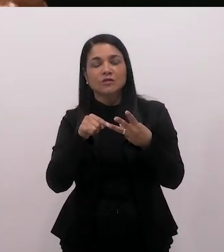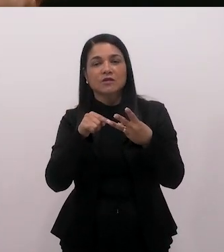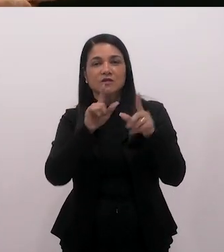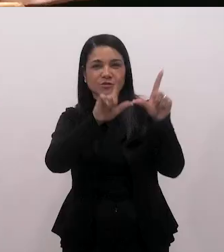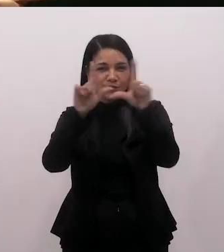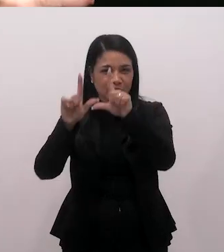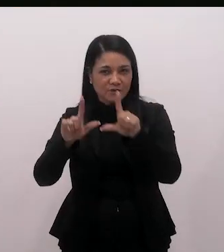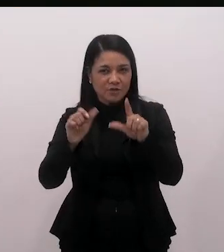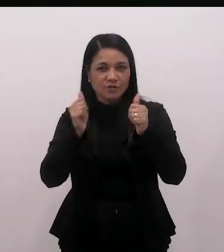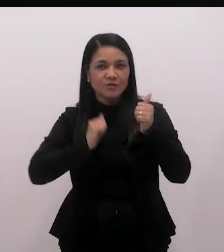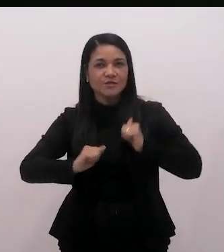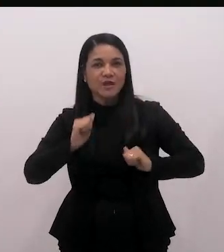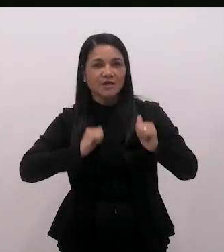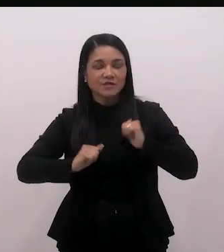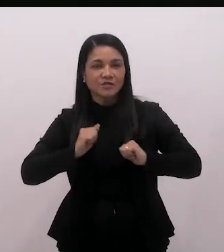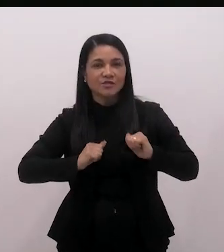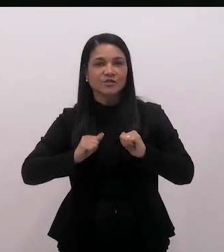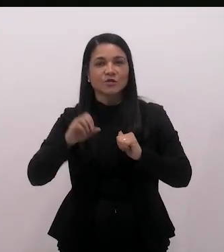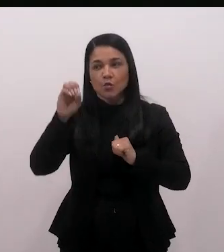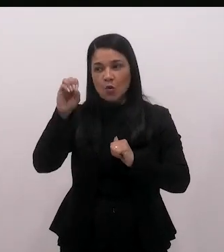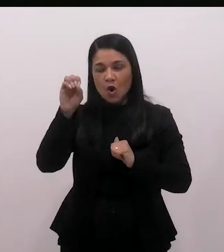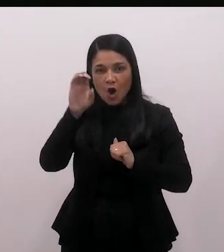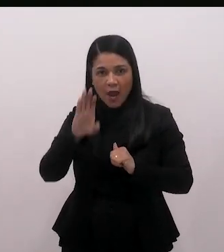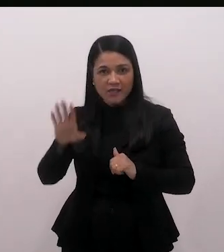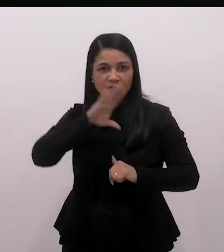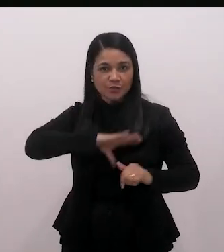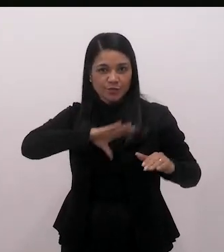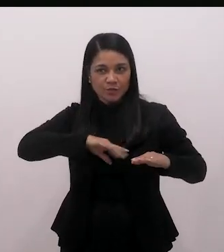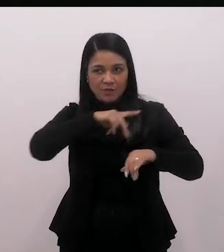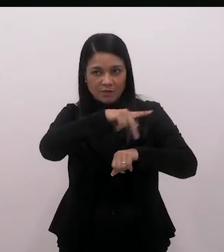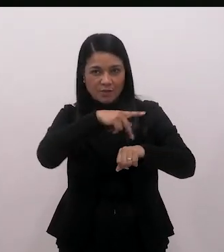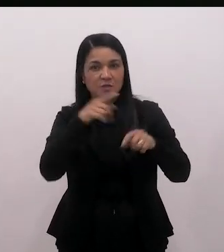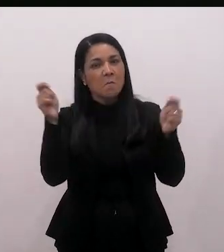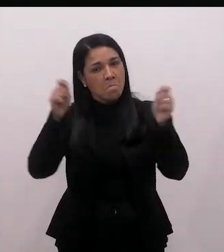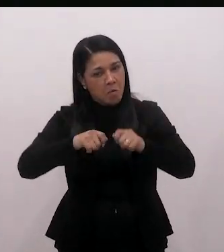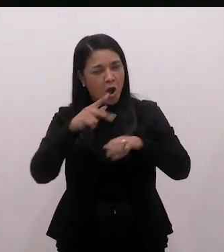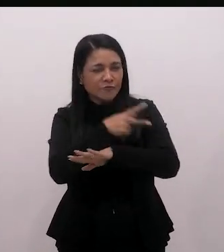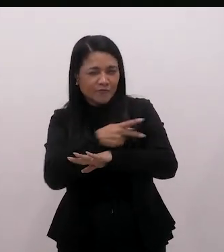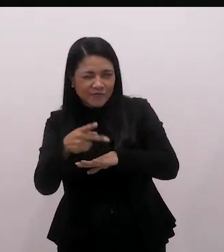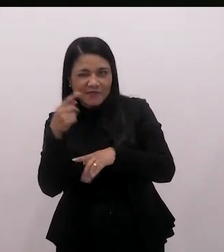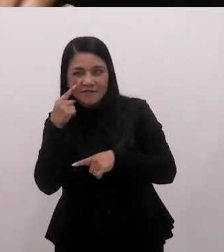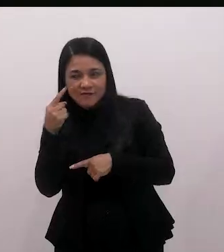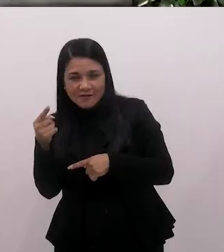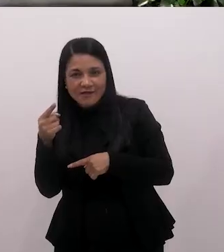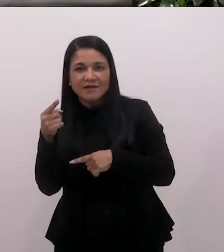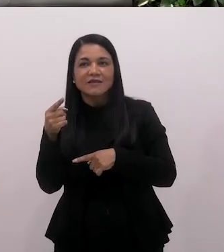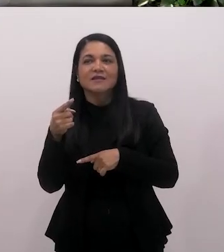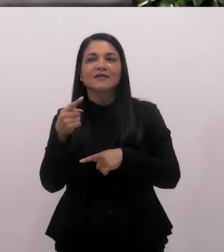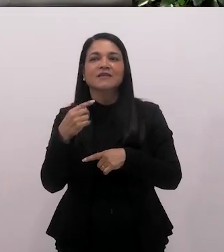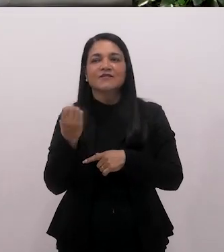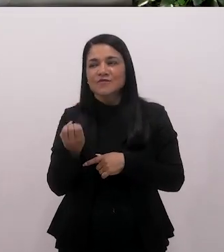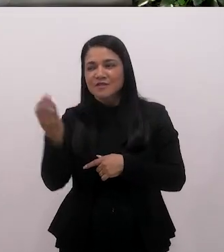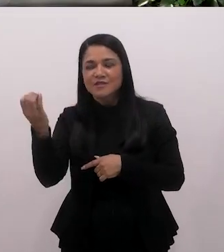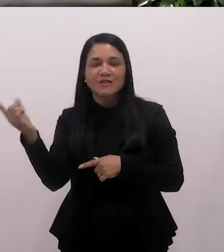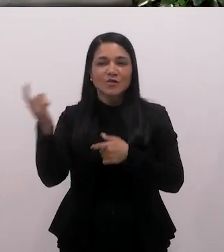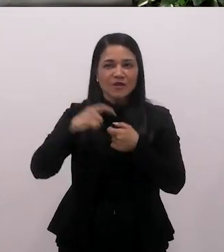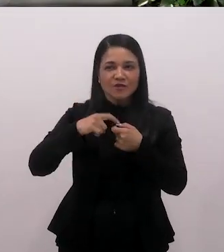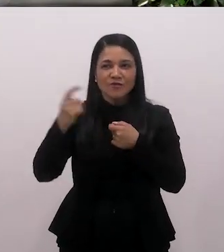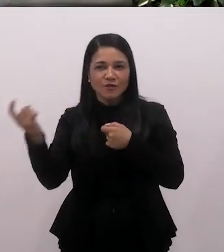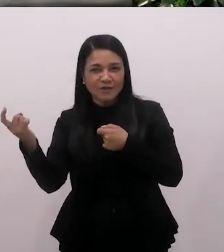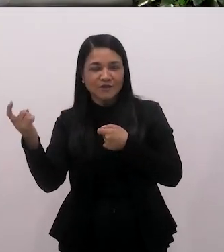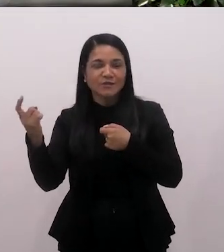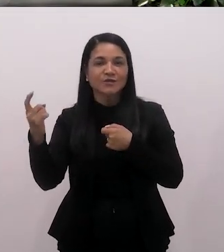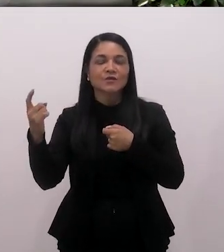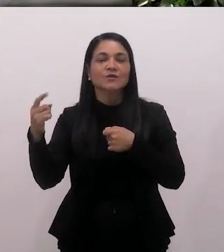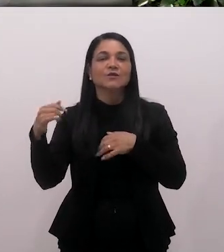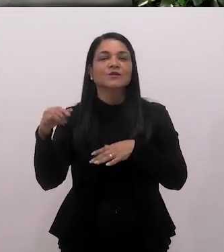também temos uma outra exposição que é dos artistas do Oeste português, que já está no Rio Galeão, que também já podem passar lá se forem viajar, indo ou voltando. Está